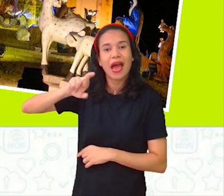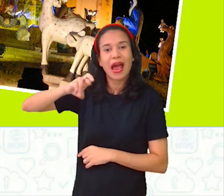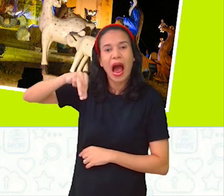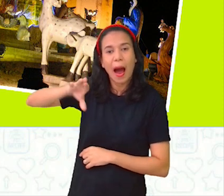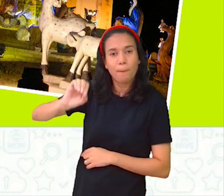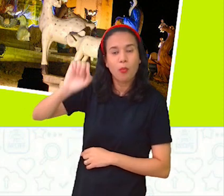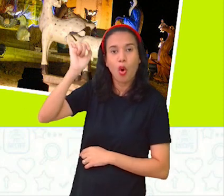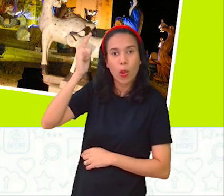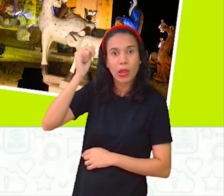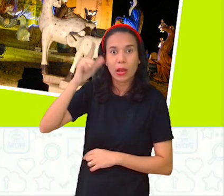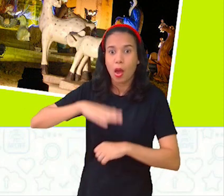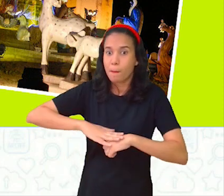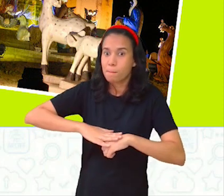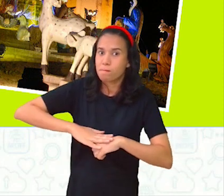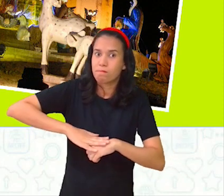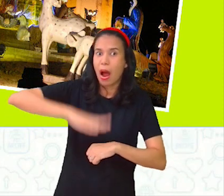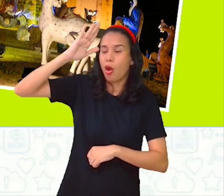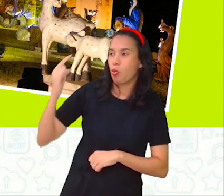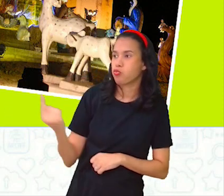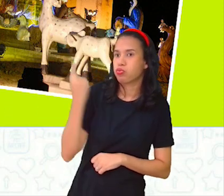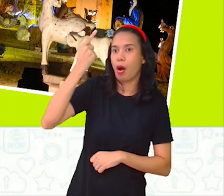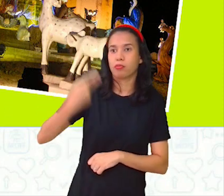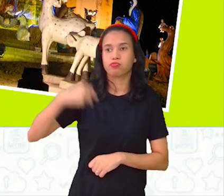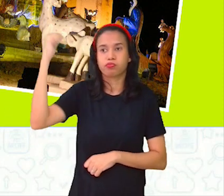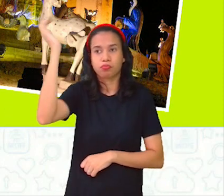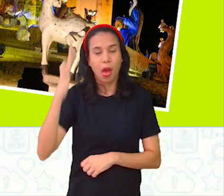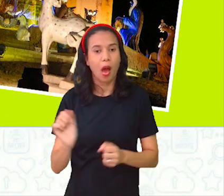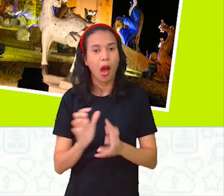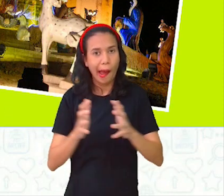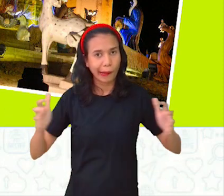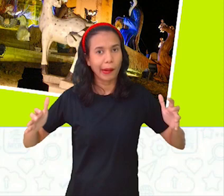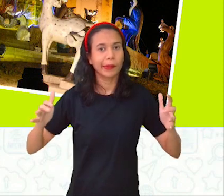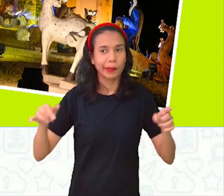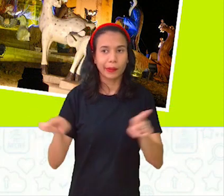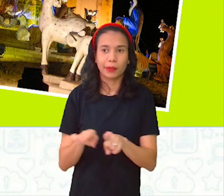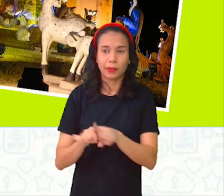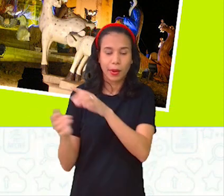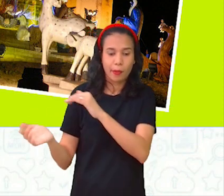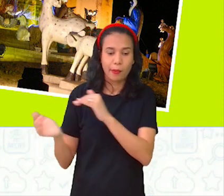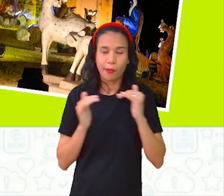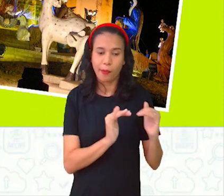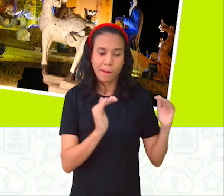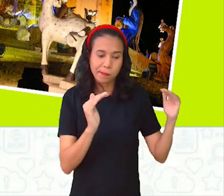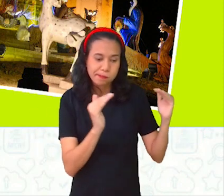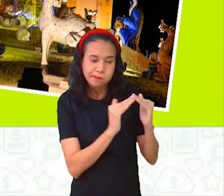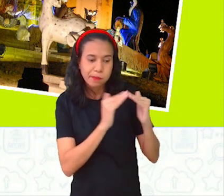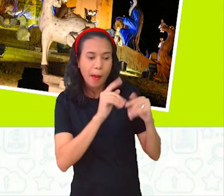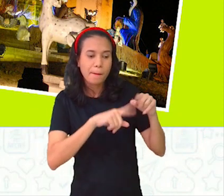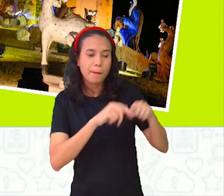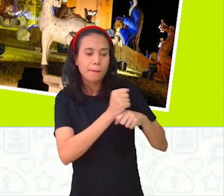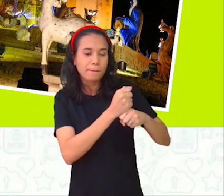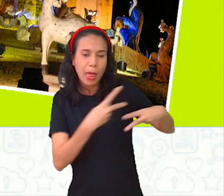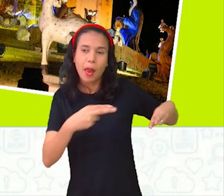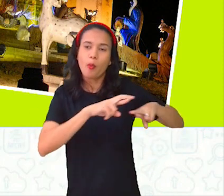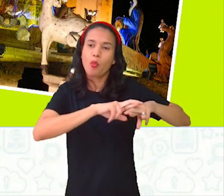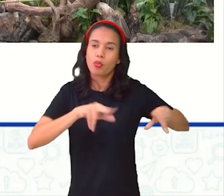É considerado o maior presépio do Brasil. Ele é bem grande. E aqui um outro presépio, né, feito com outros